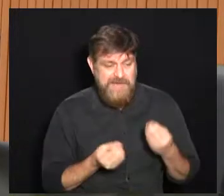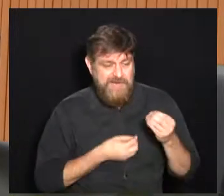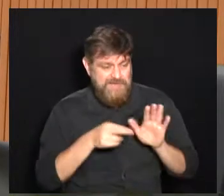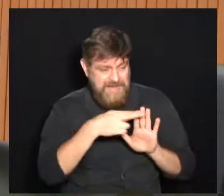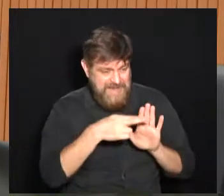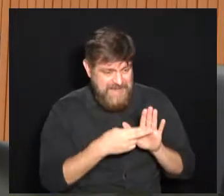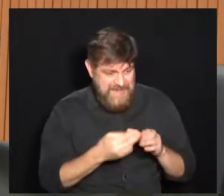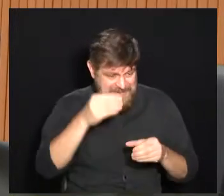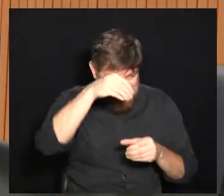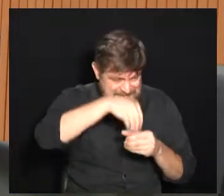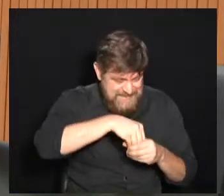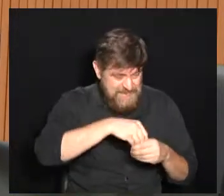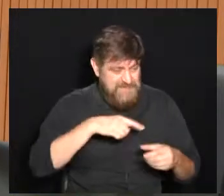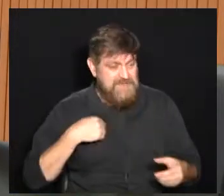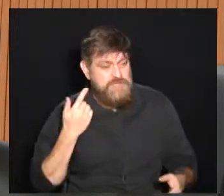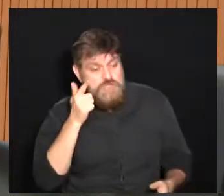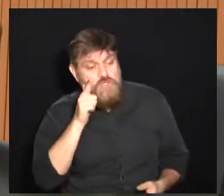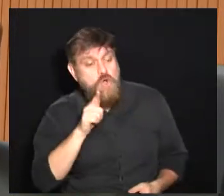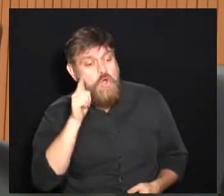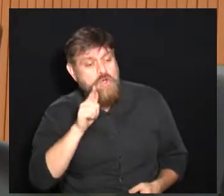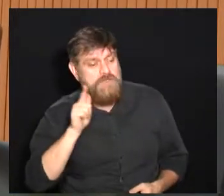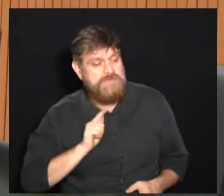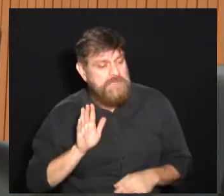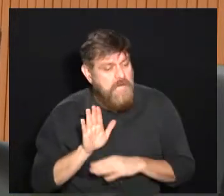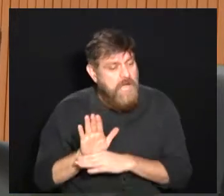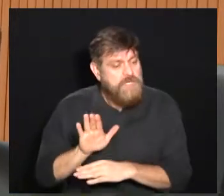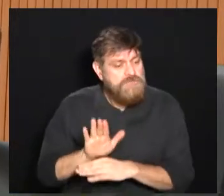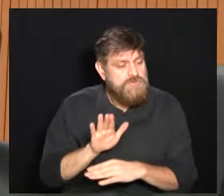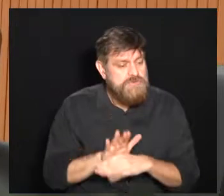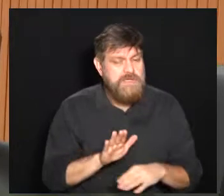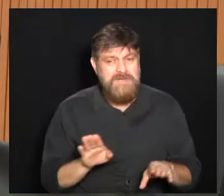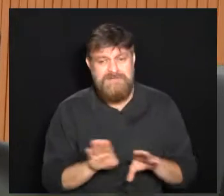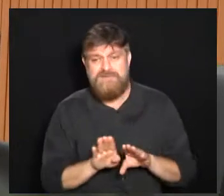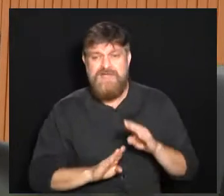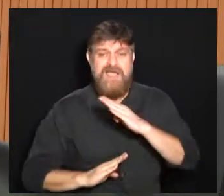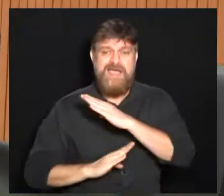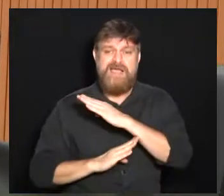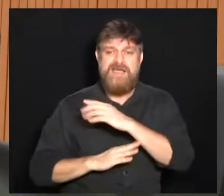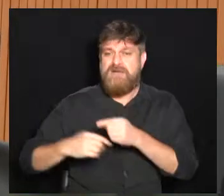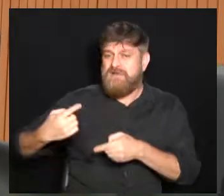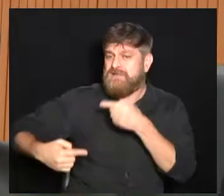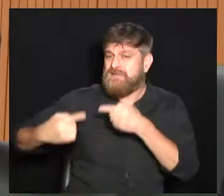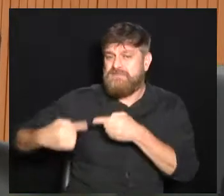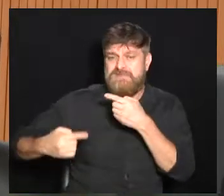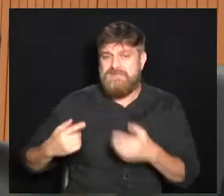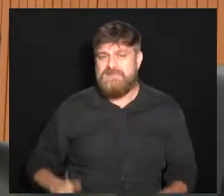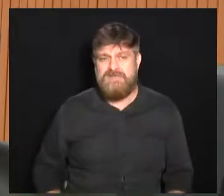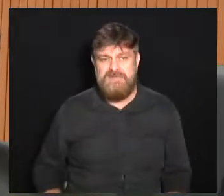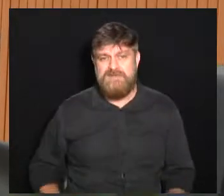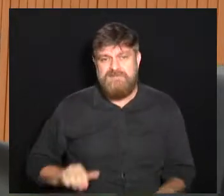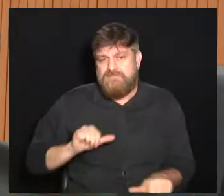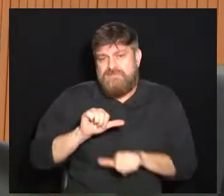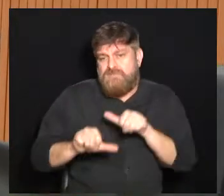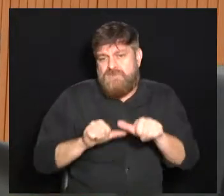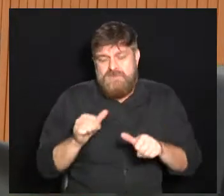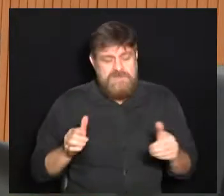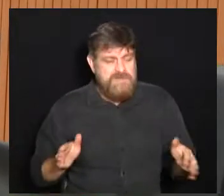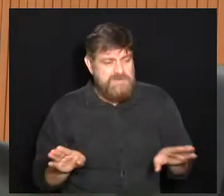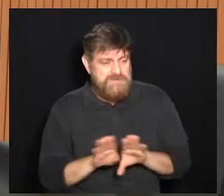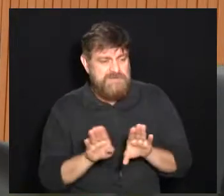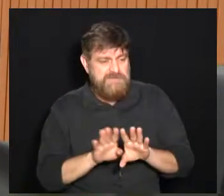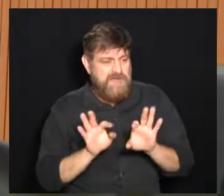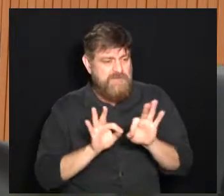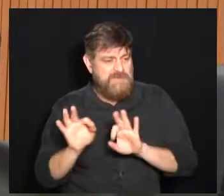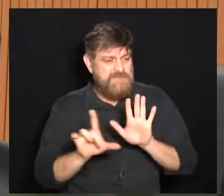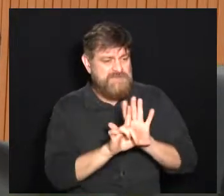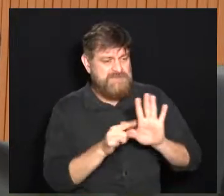da lei que a gente consiga fazer algo, ou até mesmo a Câmara debater futuras questões, algum projeto